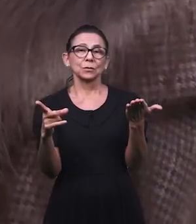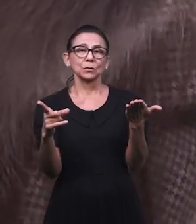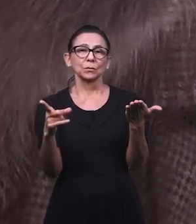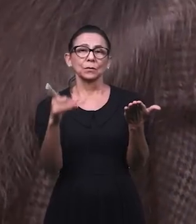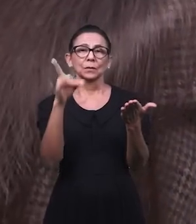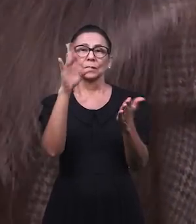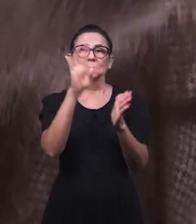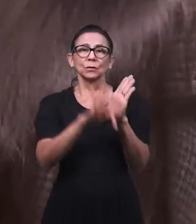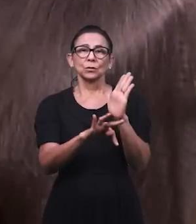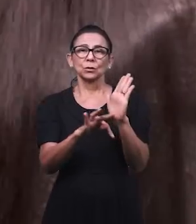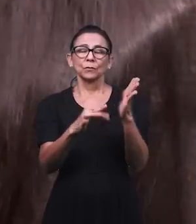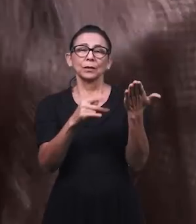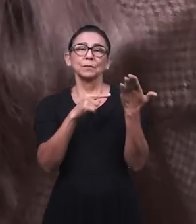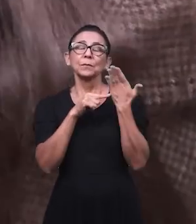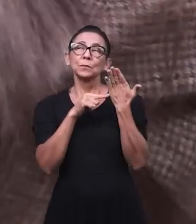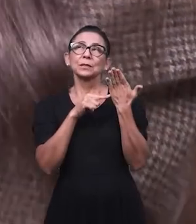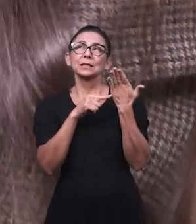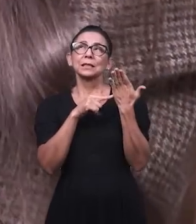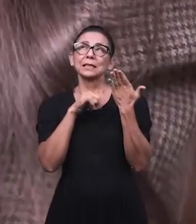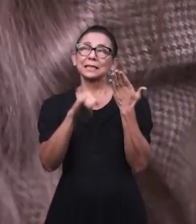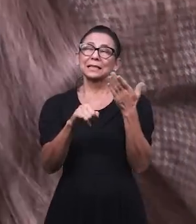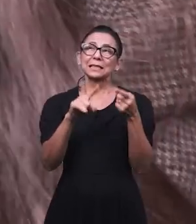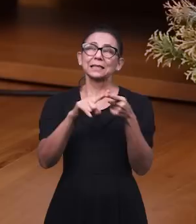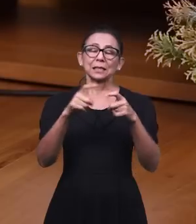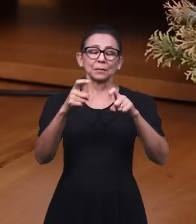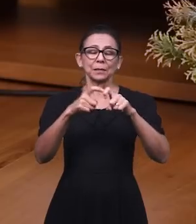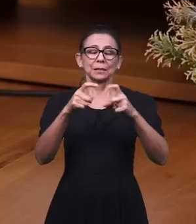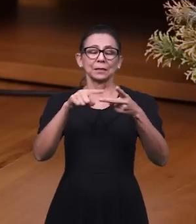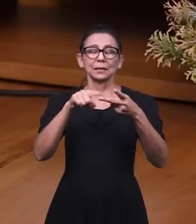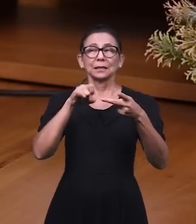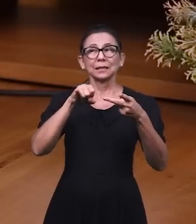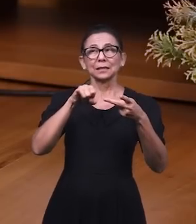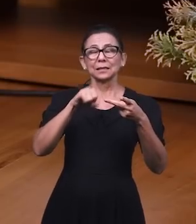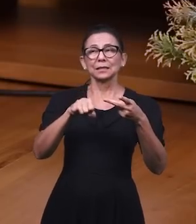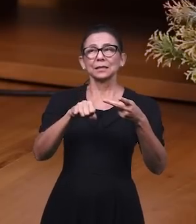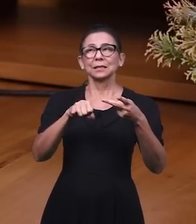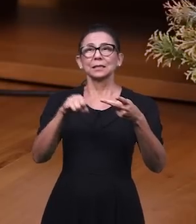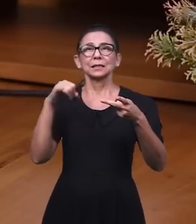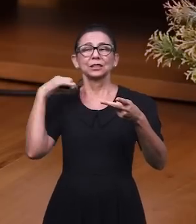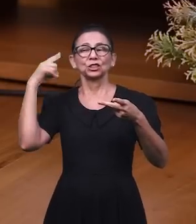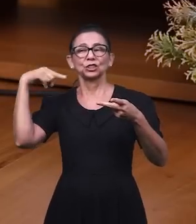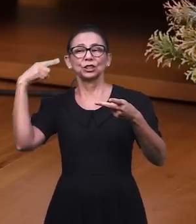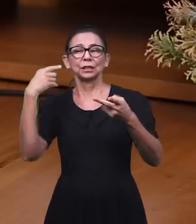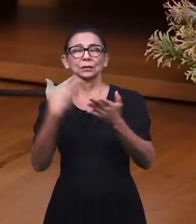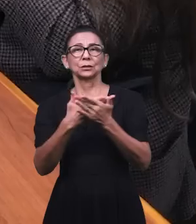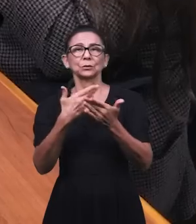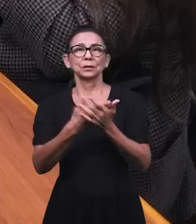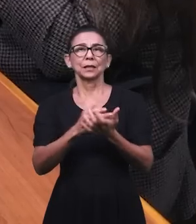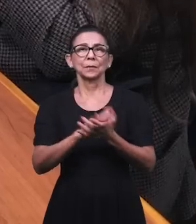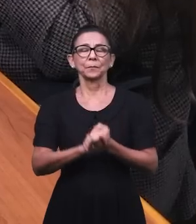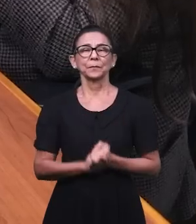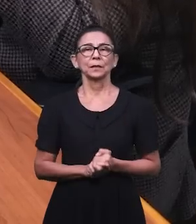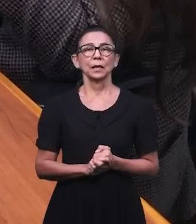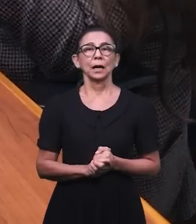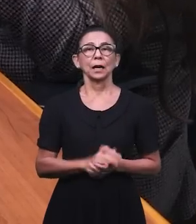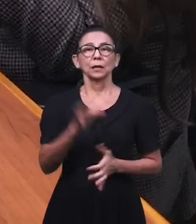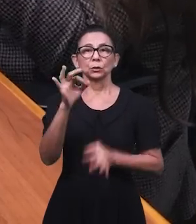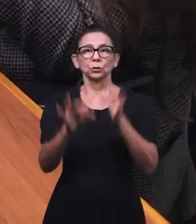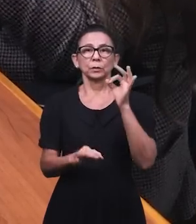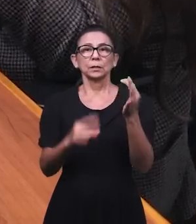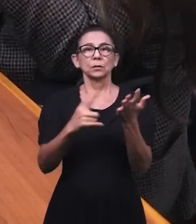poderia me dar para me falar se eu vou na medicina ou se eu vou no direito? E eu consultei o Senhor e o texto caiu lá em 2